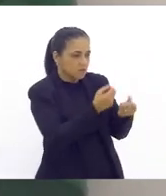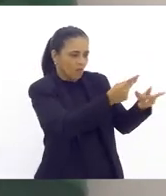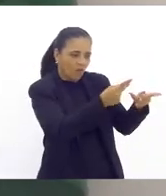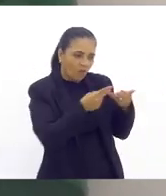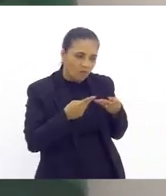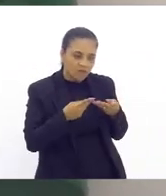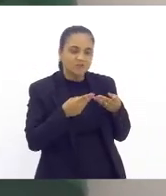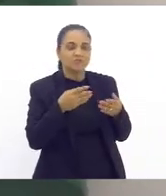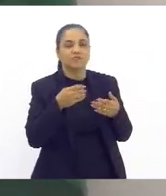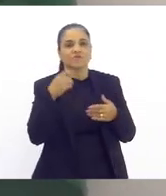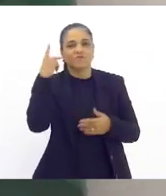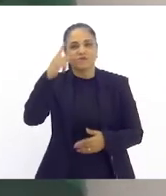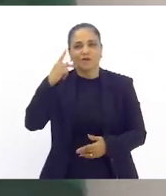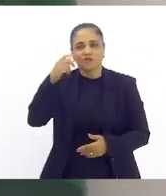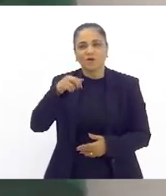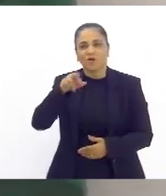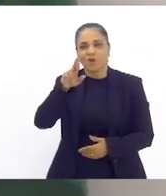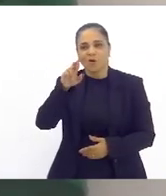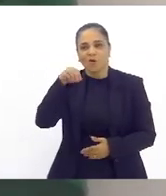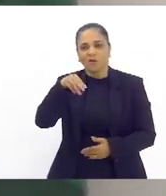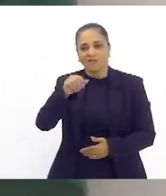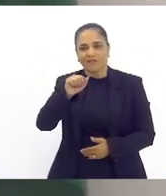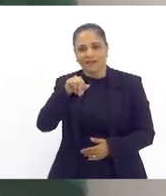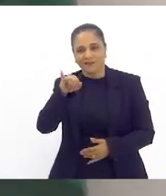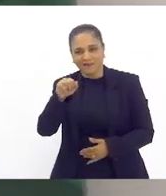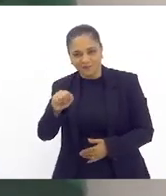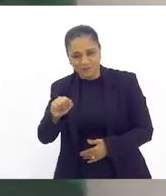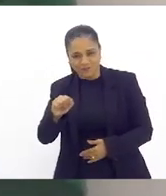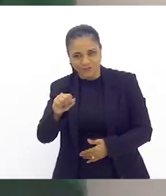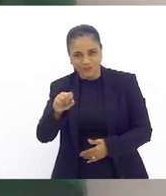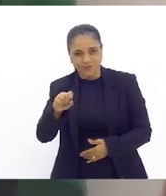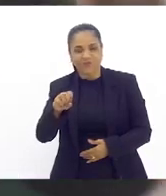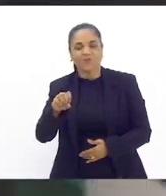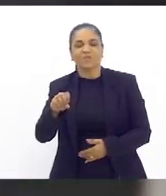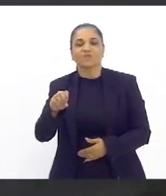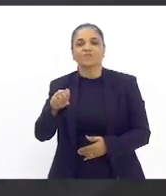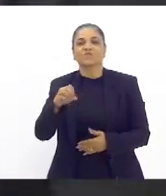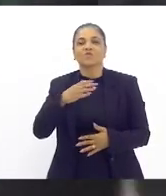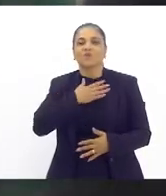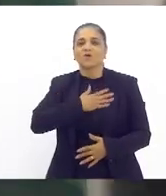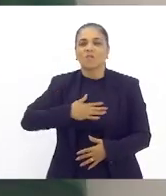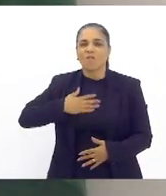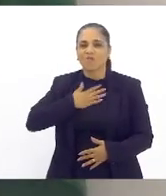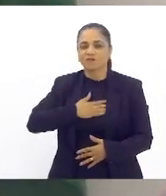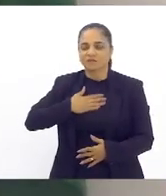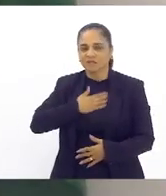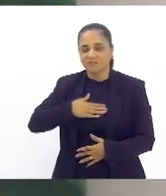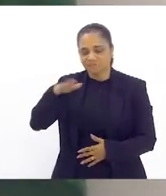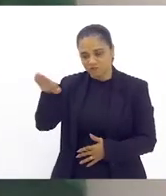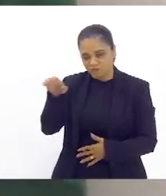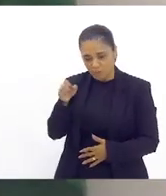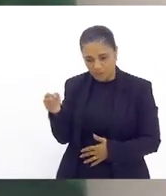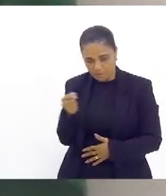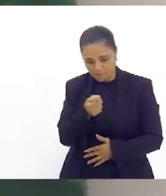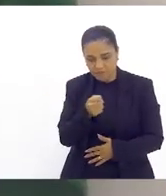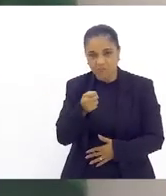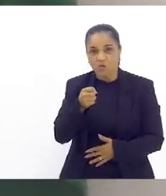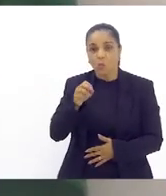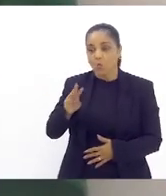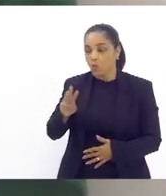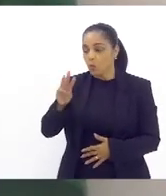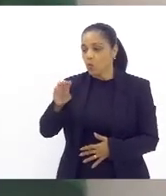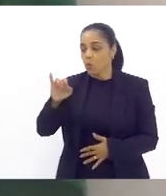Romário agora eu falei certo gostaria de chamar o vereador William Carvalho